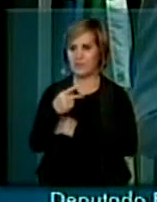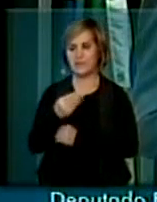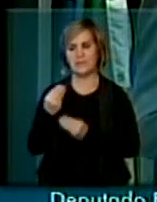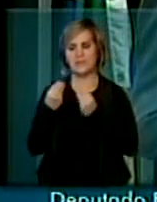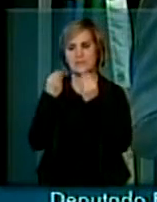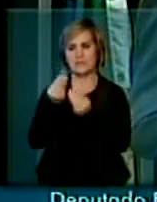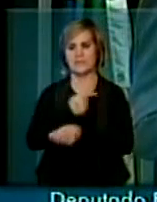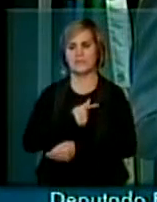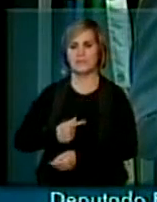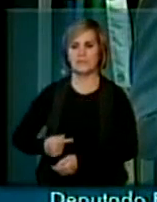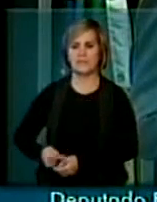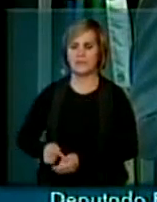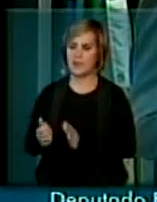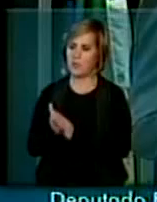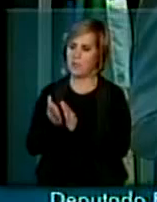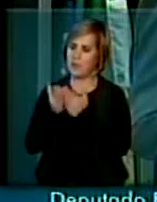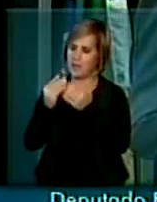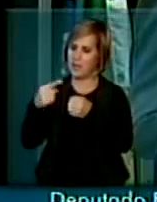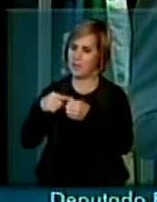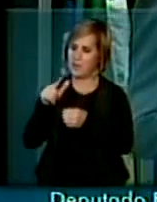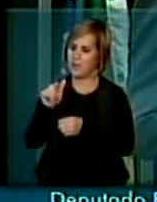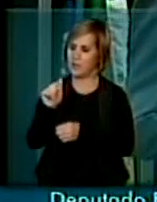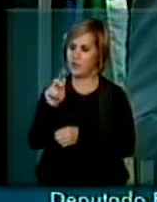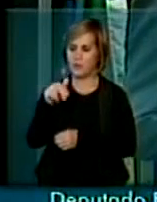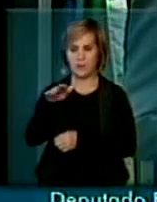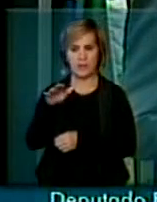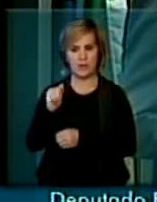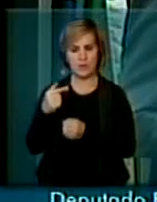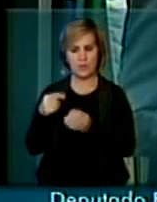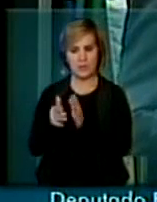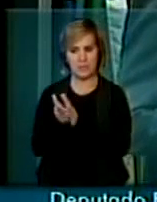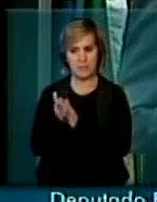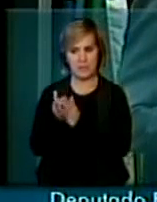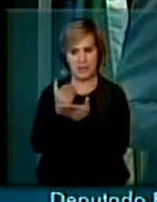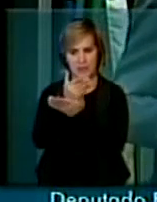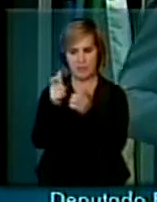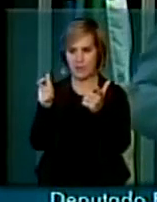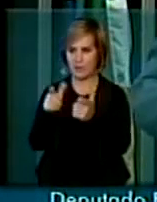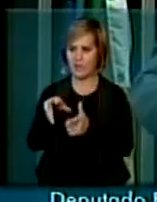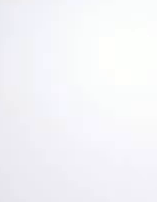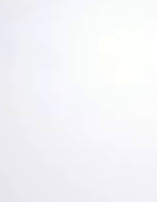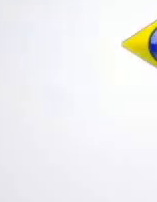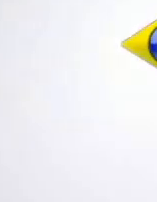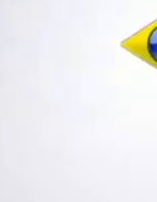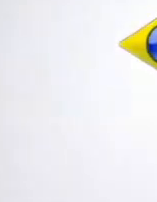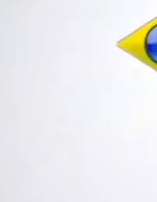Parabéns, Laguna, parabéns àquelas comunidades, vai ajudar a incrementar ainda mais o turismo naquele município.